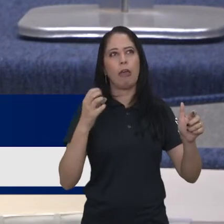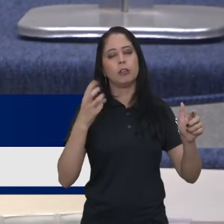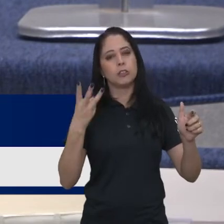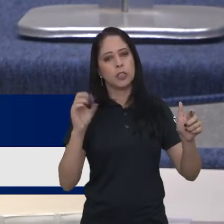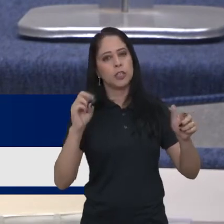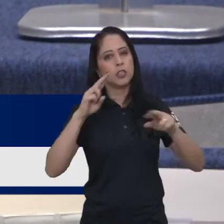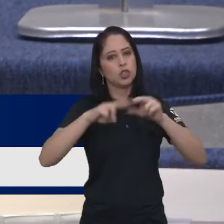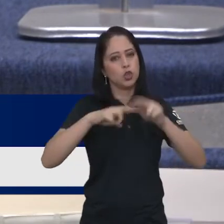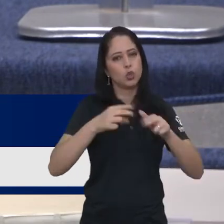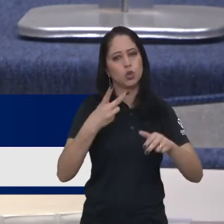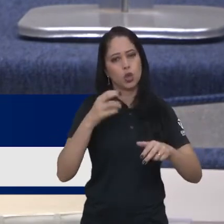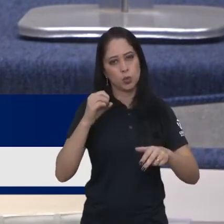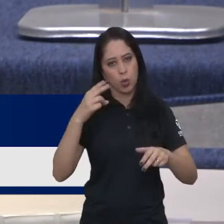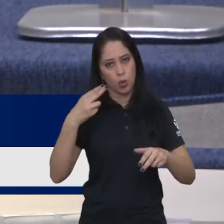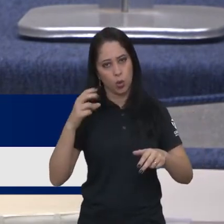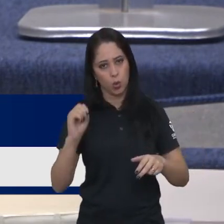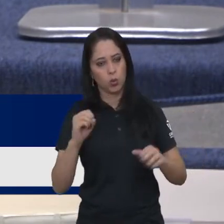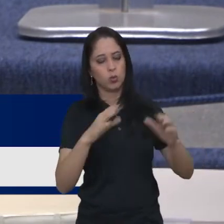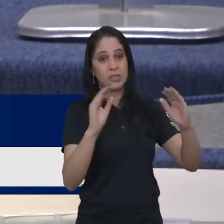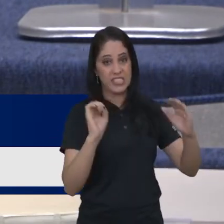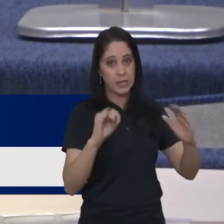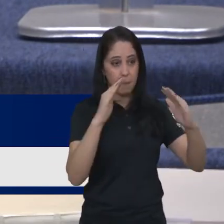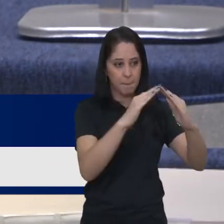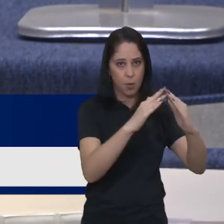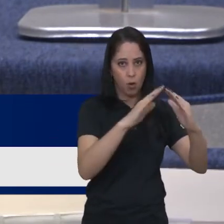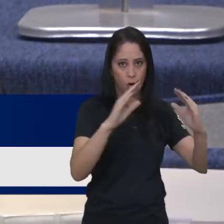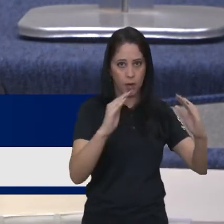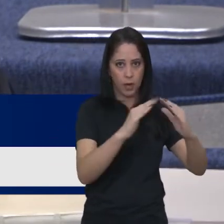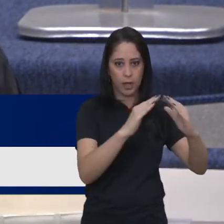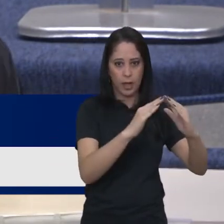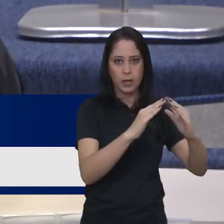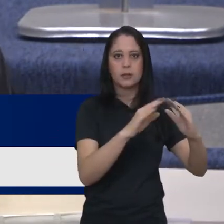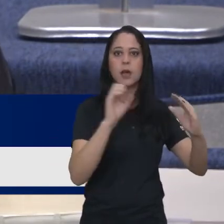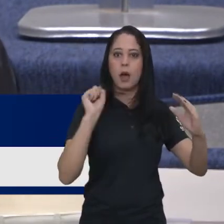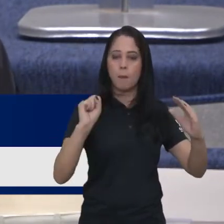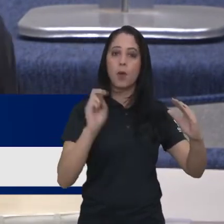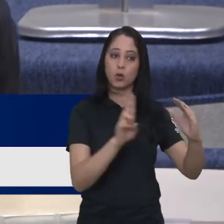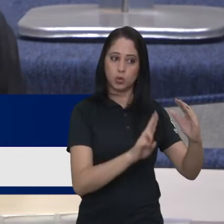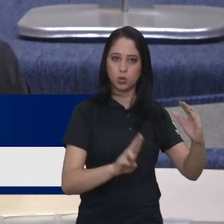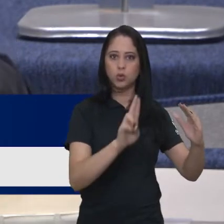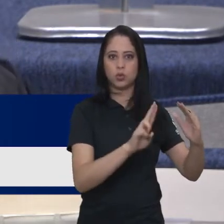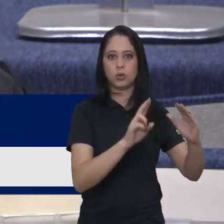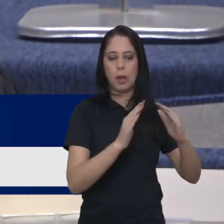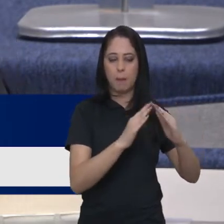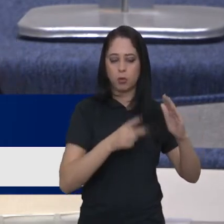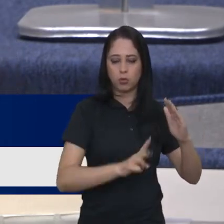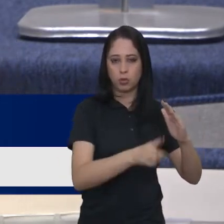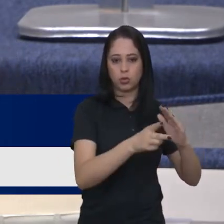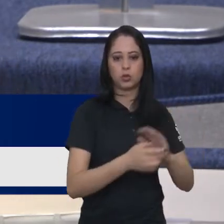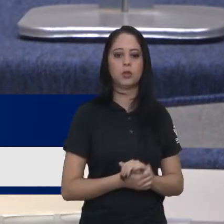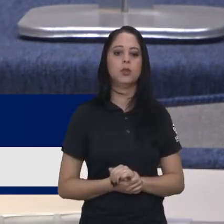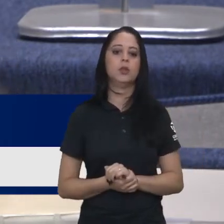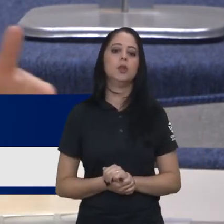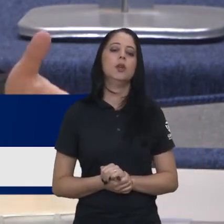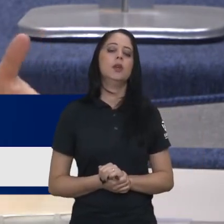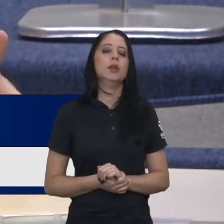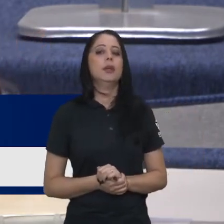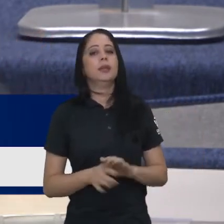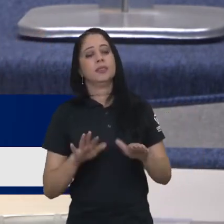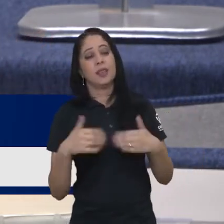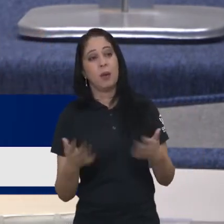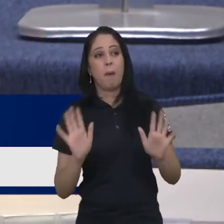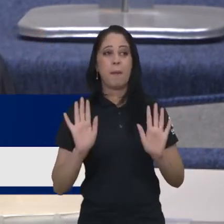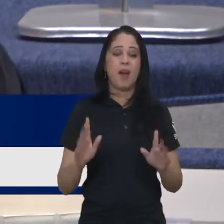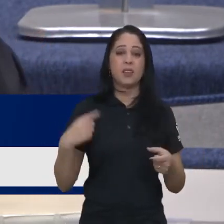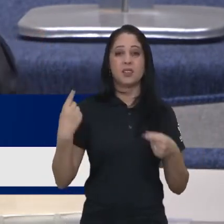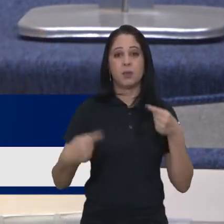de 2001, teria direito lá à concessão de uso especial em imóveis públicos, a concessão de uso especial para fins de moradia. E aí,